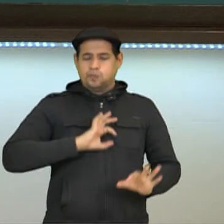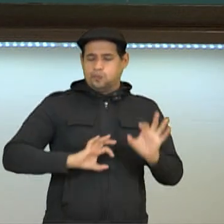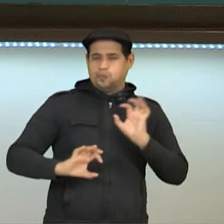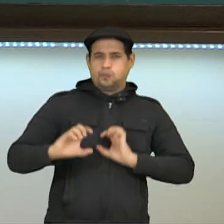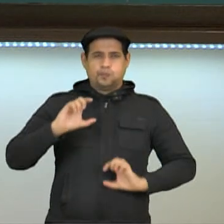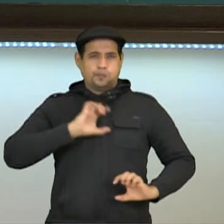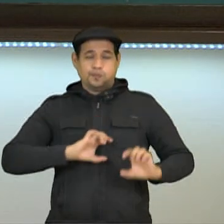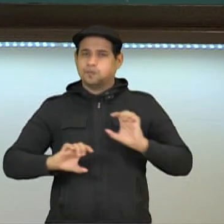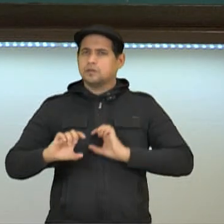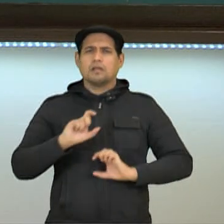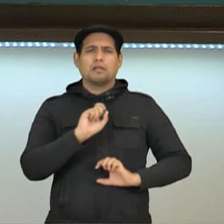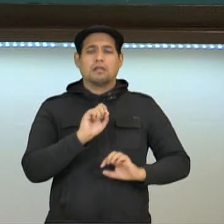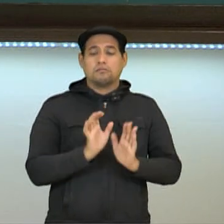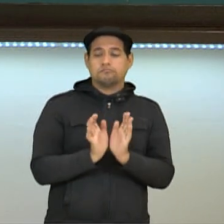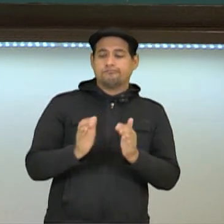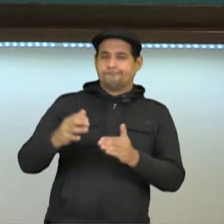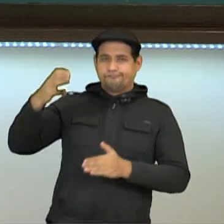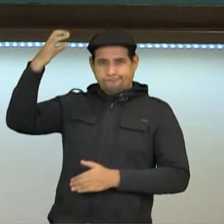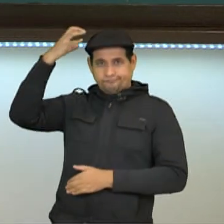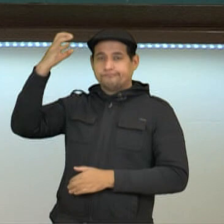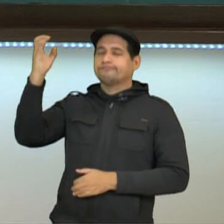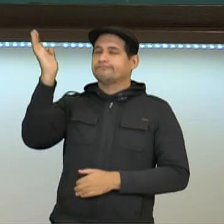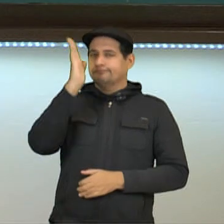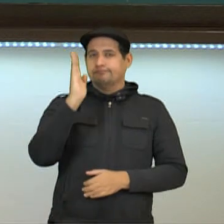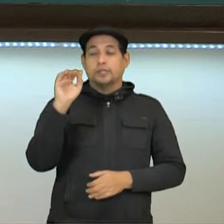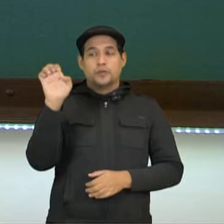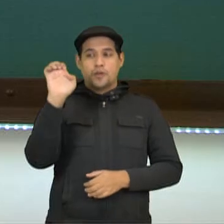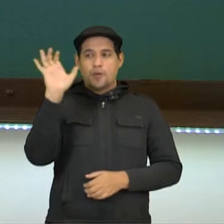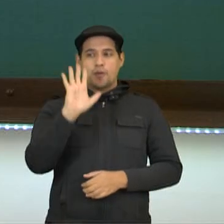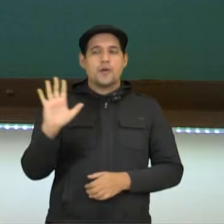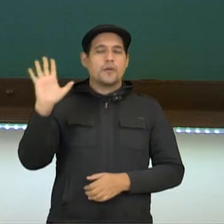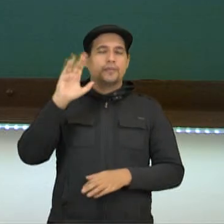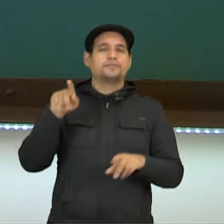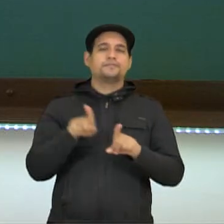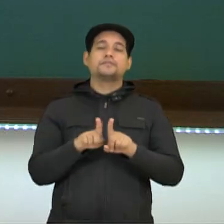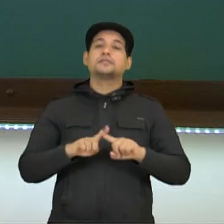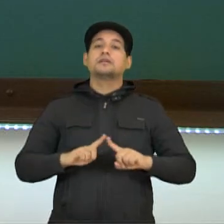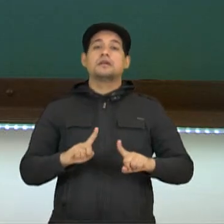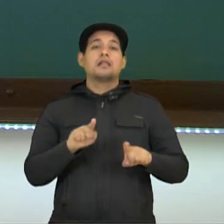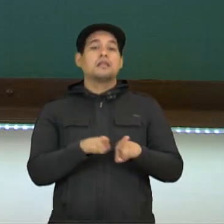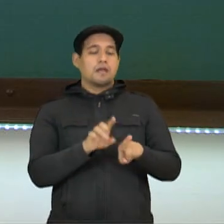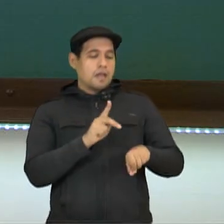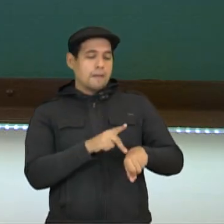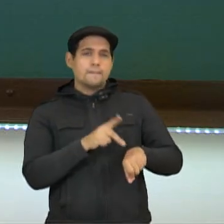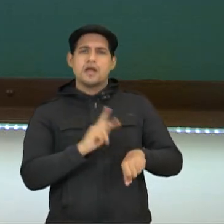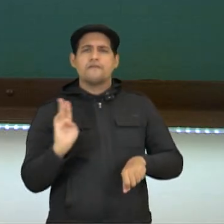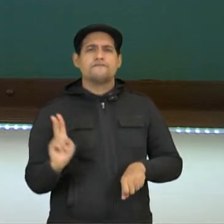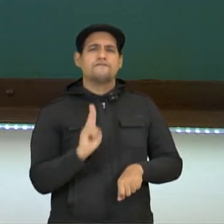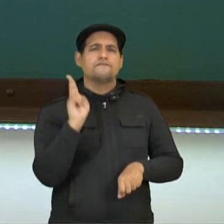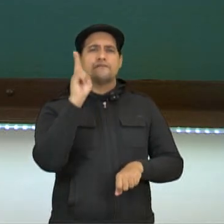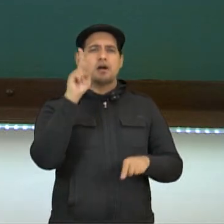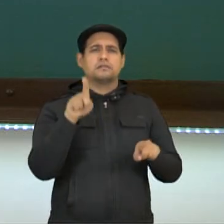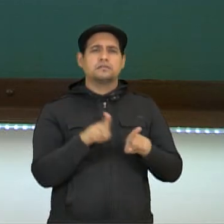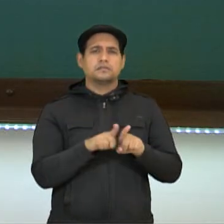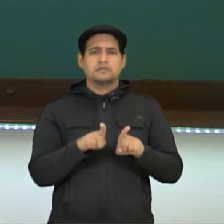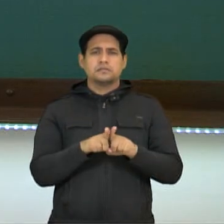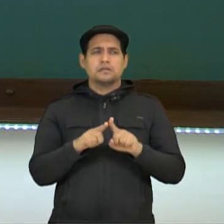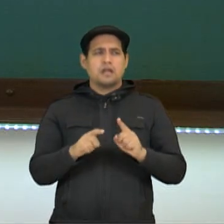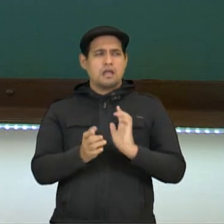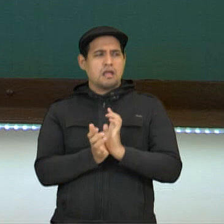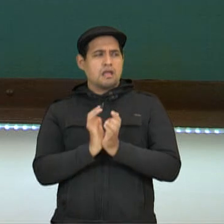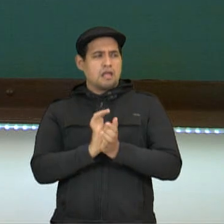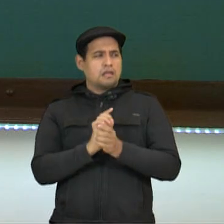essas colônias. Eles quem? As monarquias nacionais, tá? E aqui os metais preciosos e também a